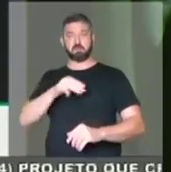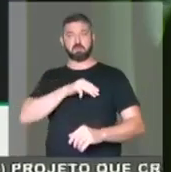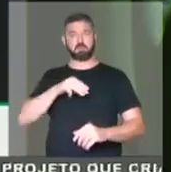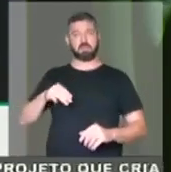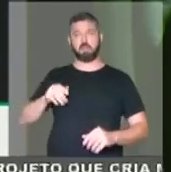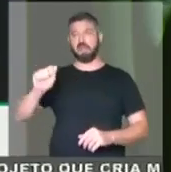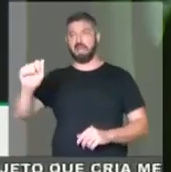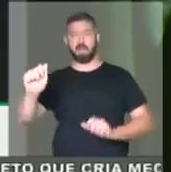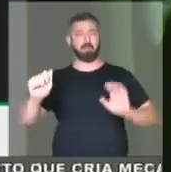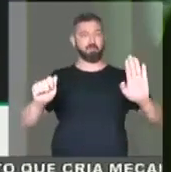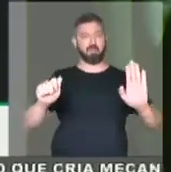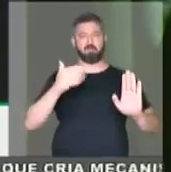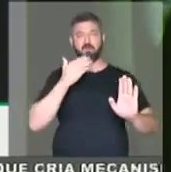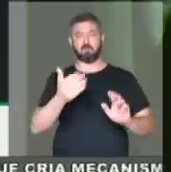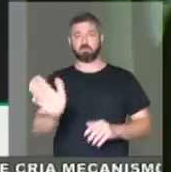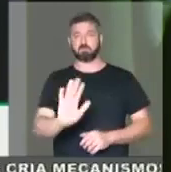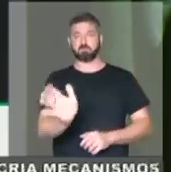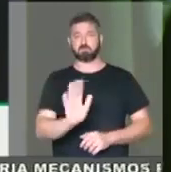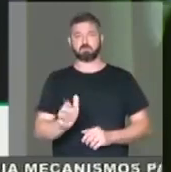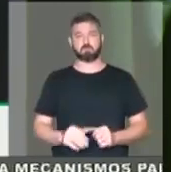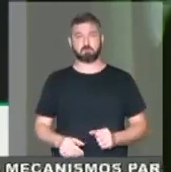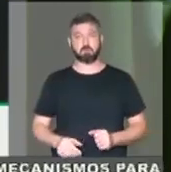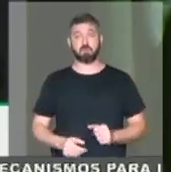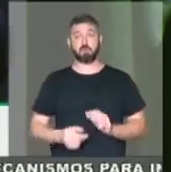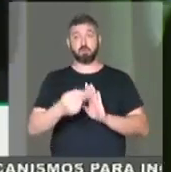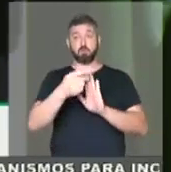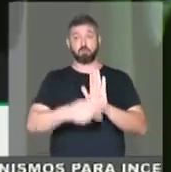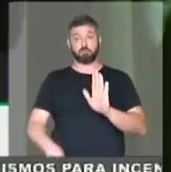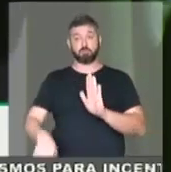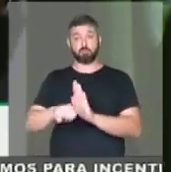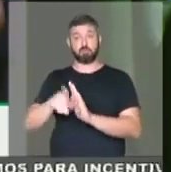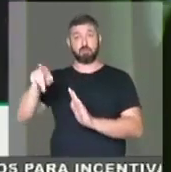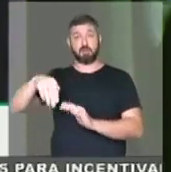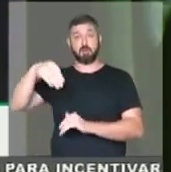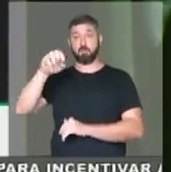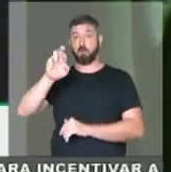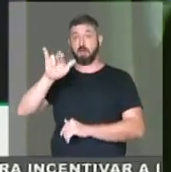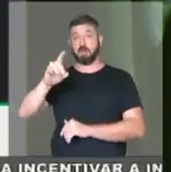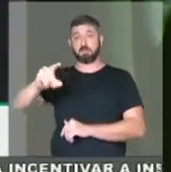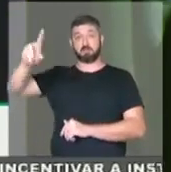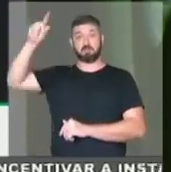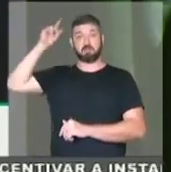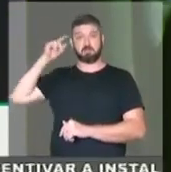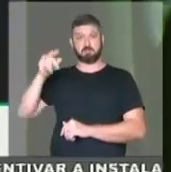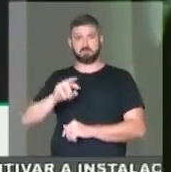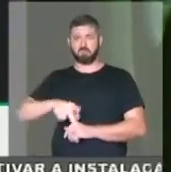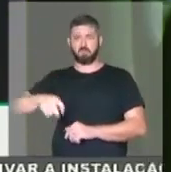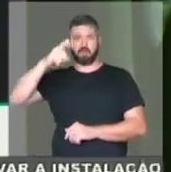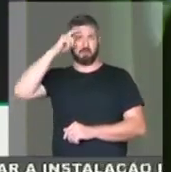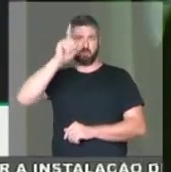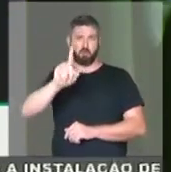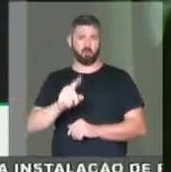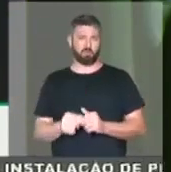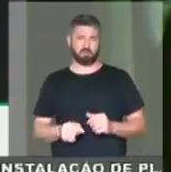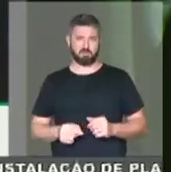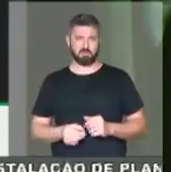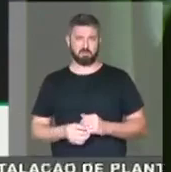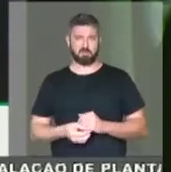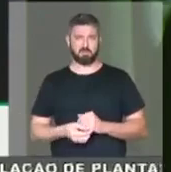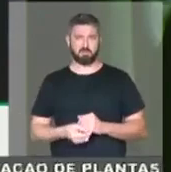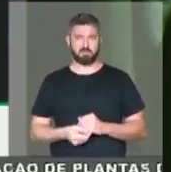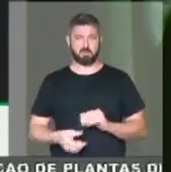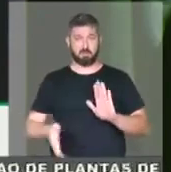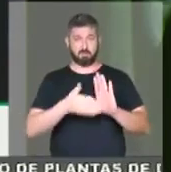A ou ministro B. Importante lembrar que o primeiro projeto a chegar aqui foi do ministro Alexandre Moraes, não foi sequer do ministro Sérgio Moro.